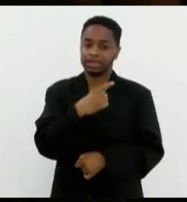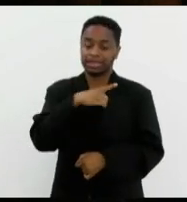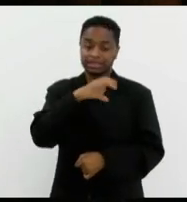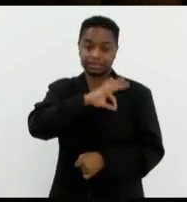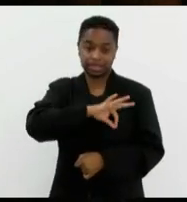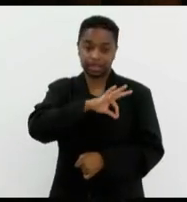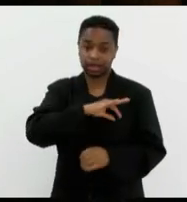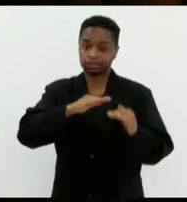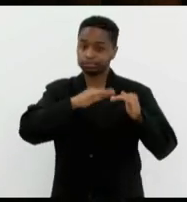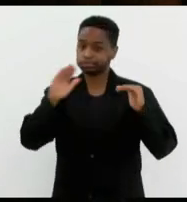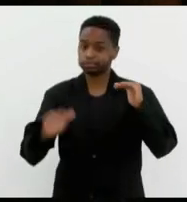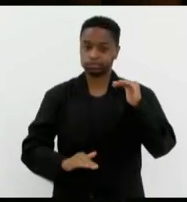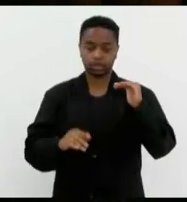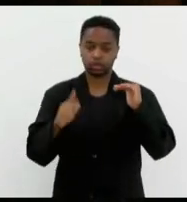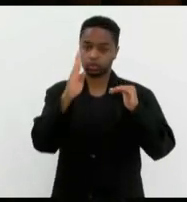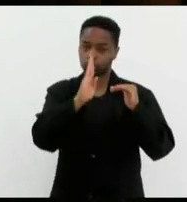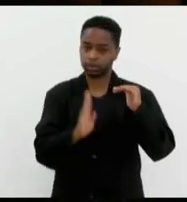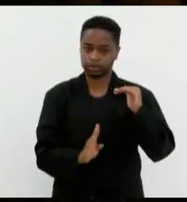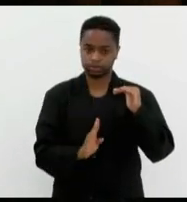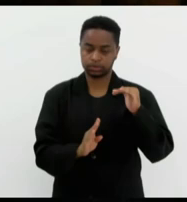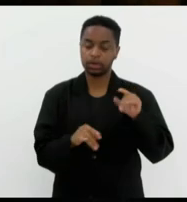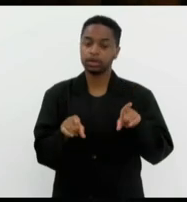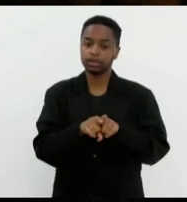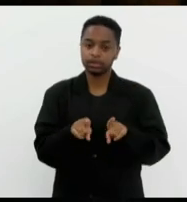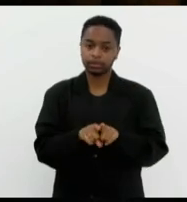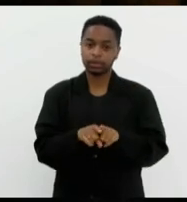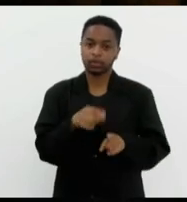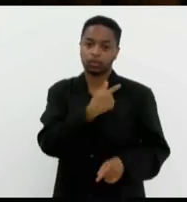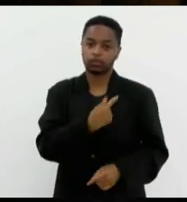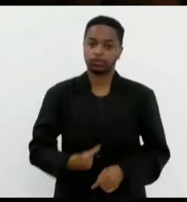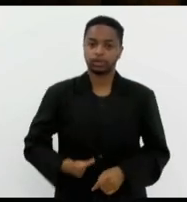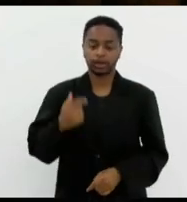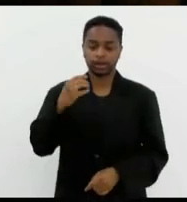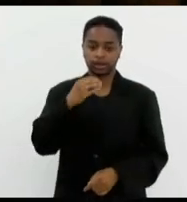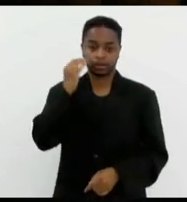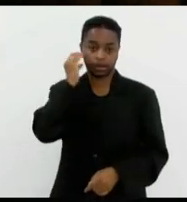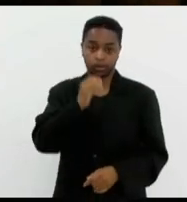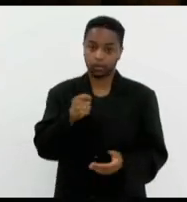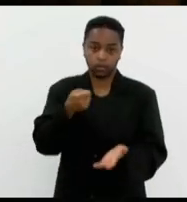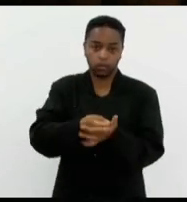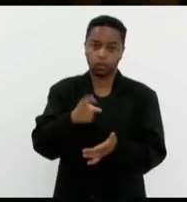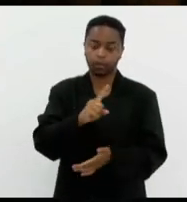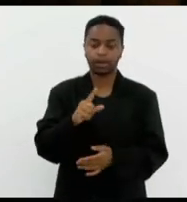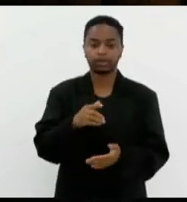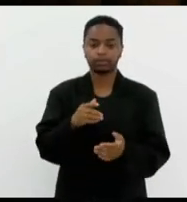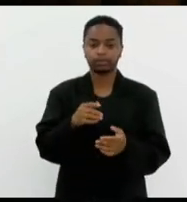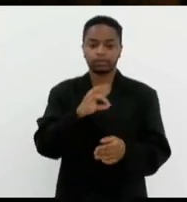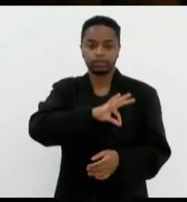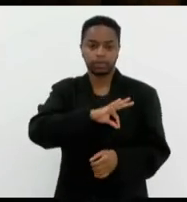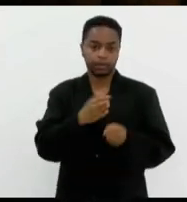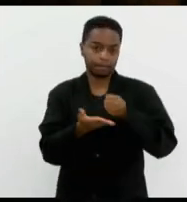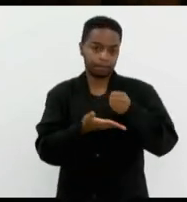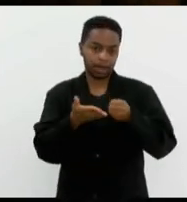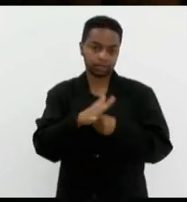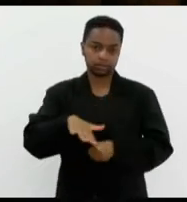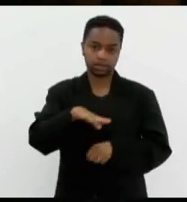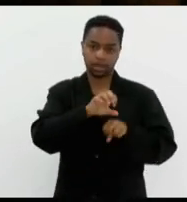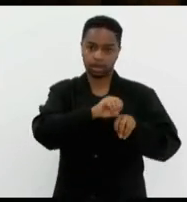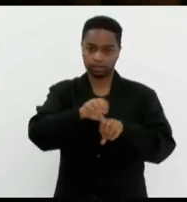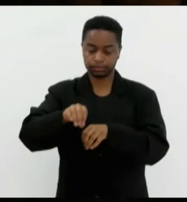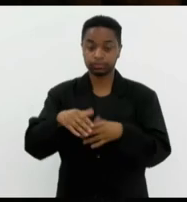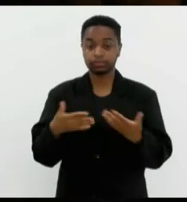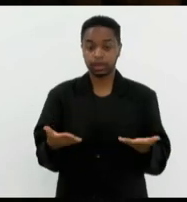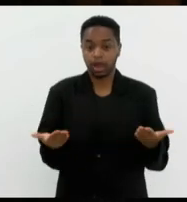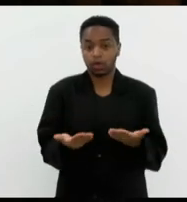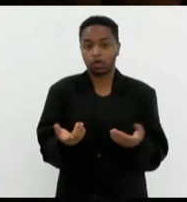as redes de educação do Brasil e que o governo Cláudio Castro não paga o piso do magistério. Nesse momento, as